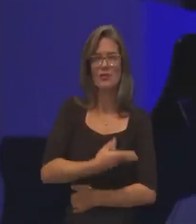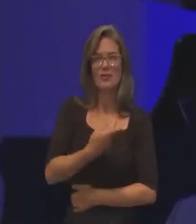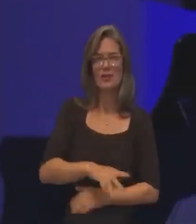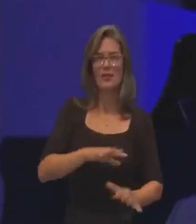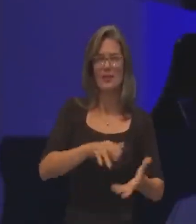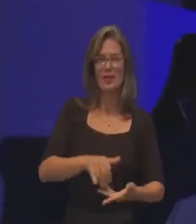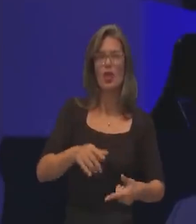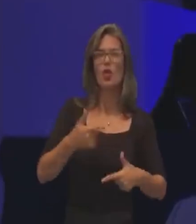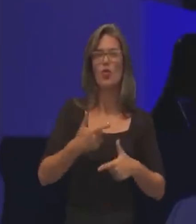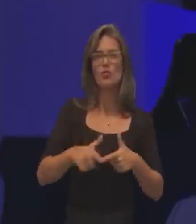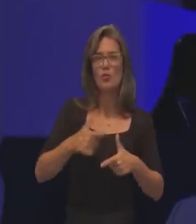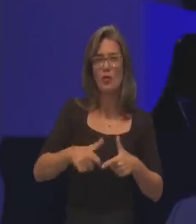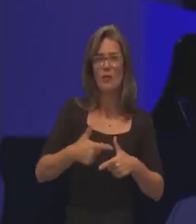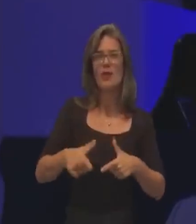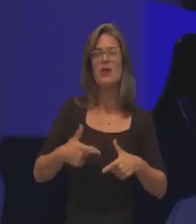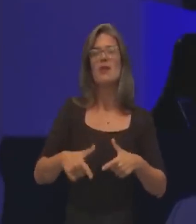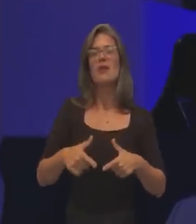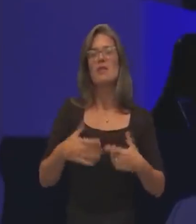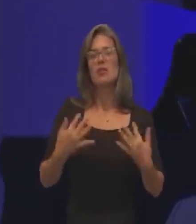terra.